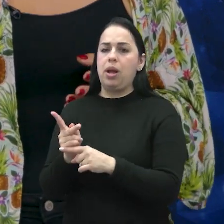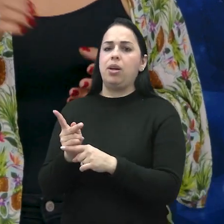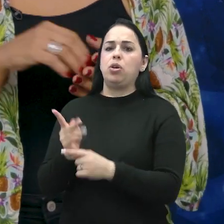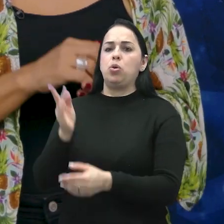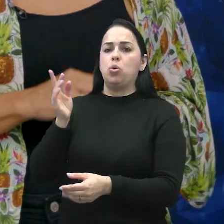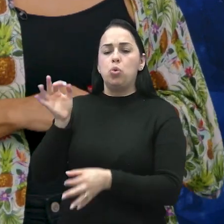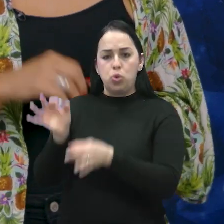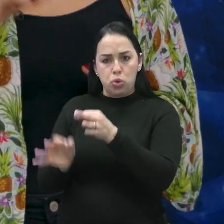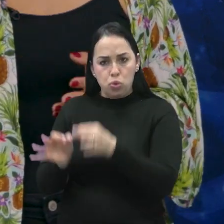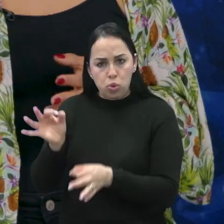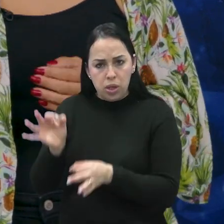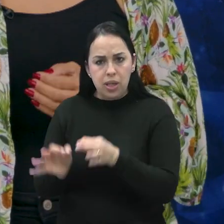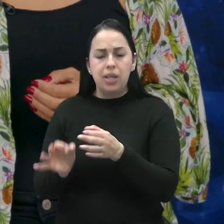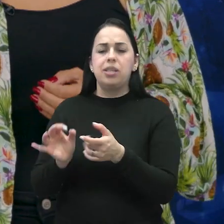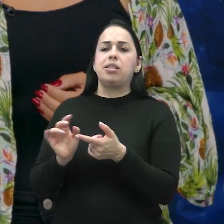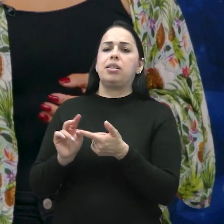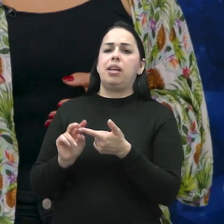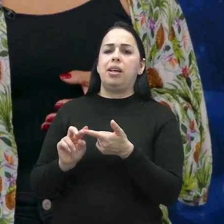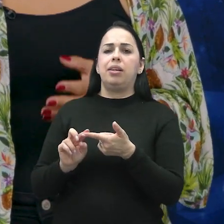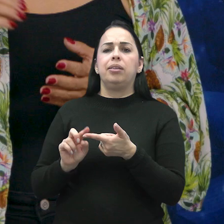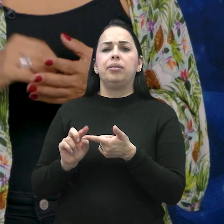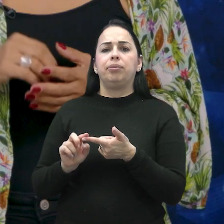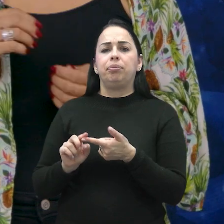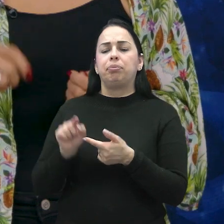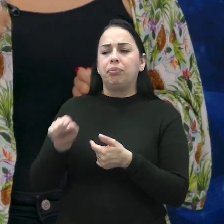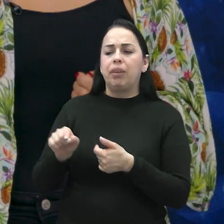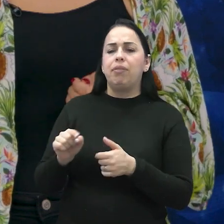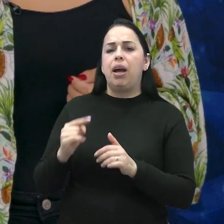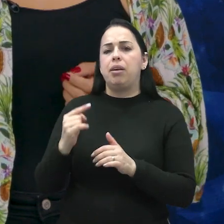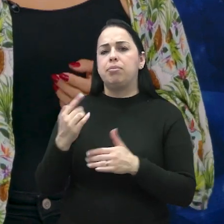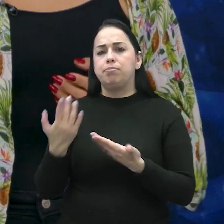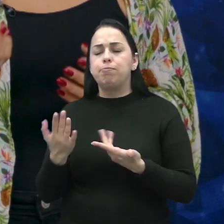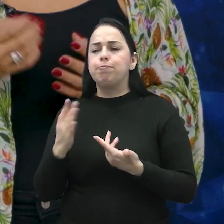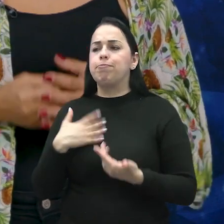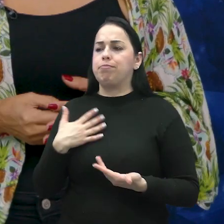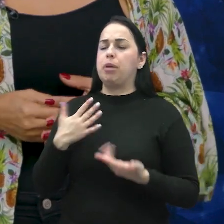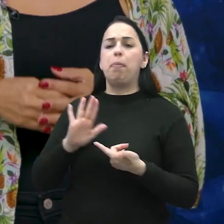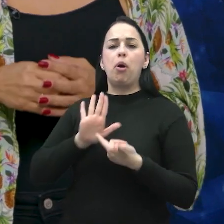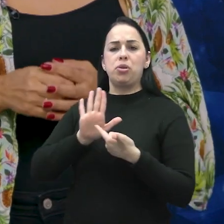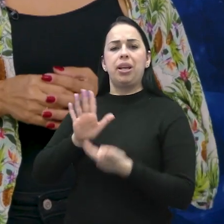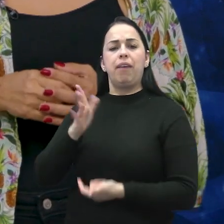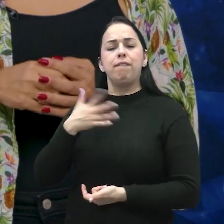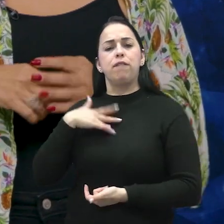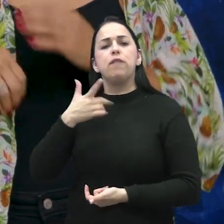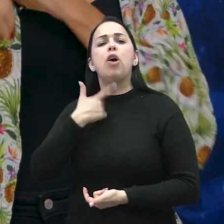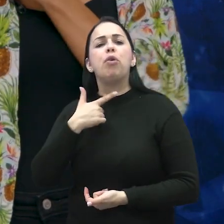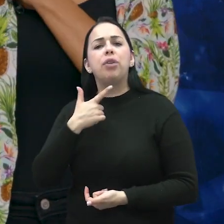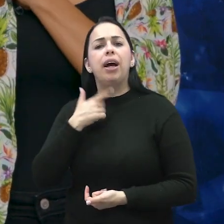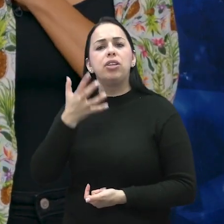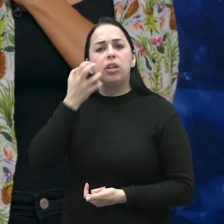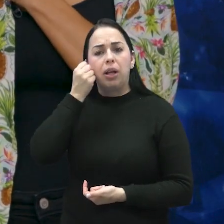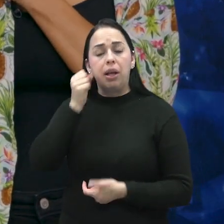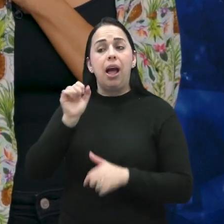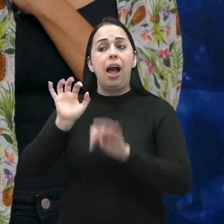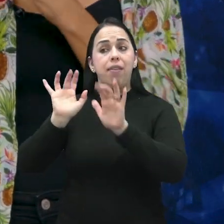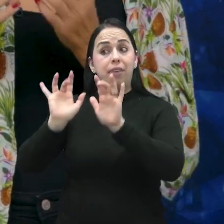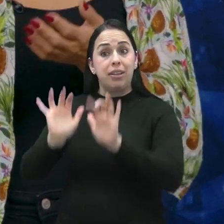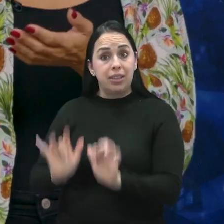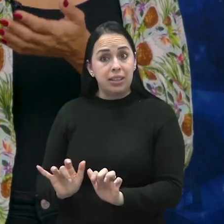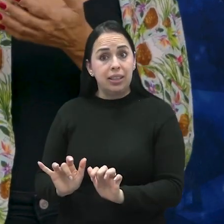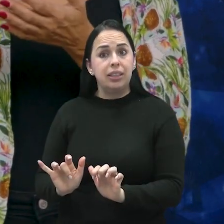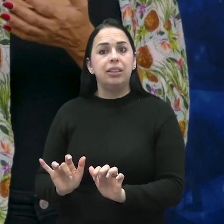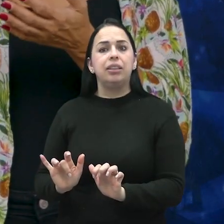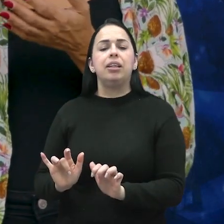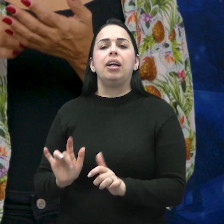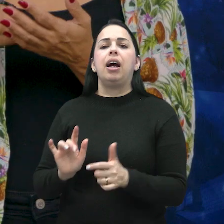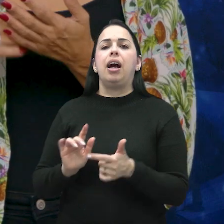da juventude do seu município, ela vai colocar o interesse pela adoção, então o primeiro cadastro, e